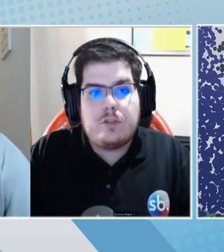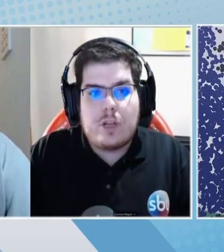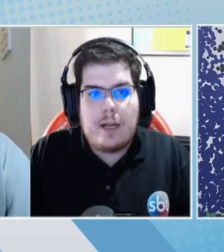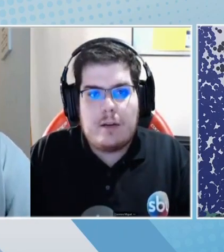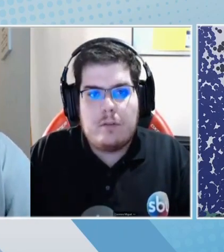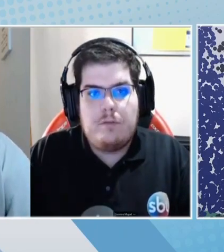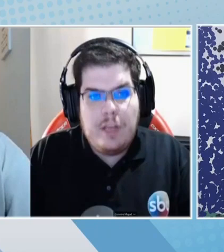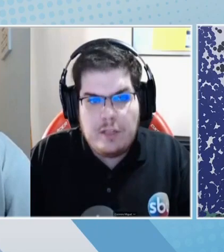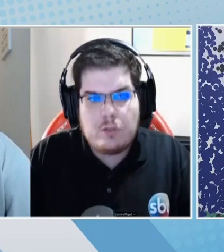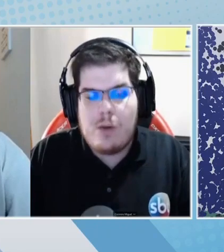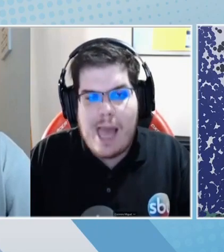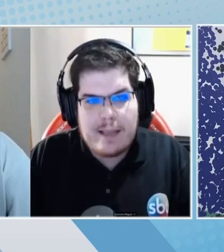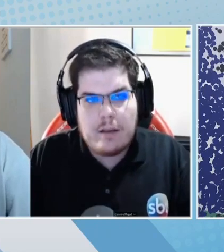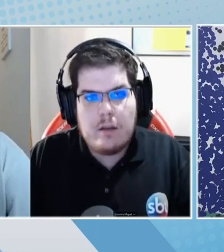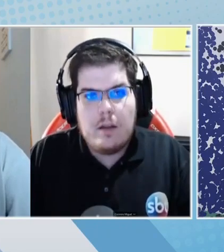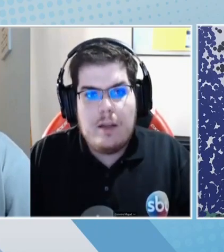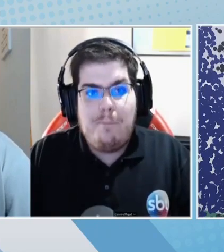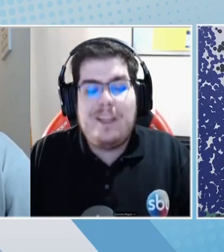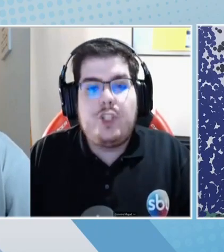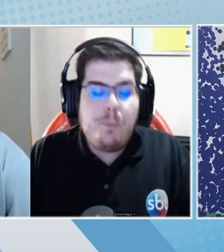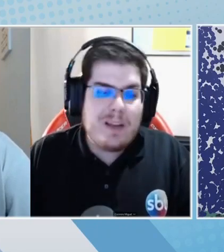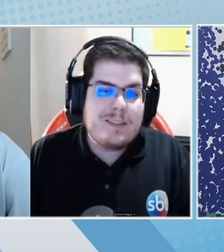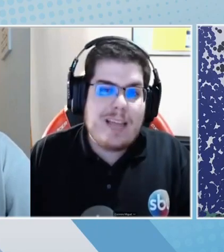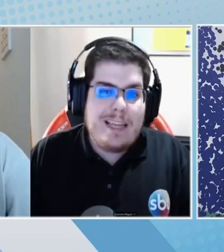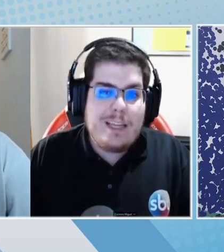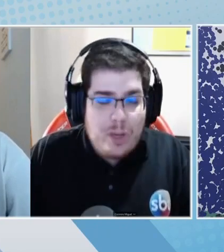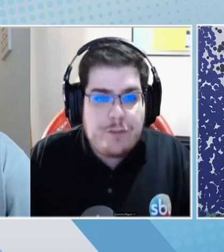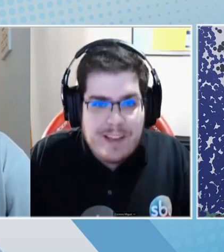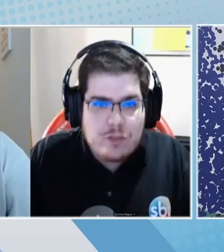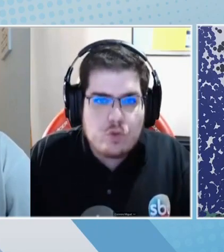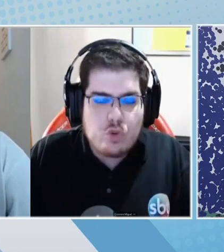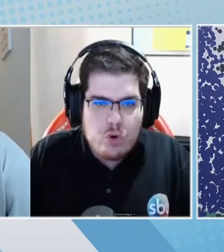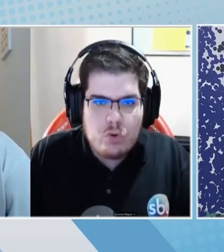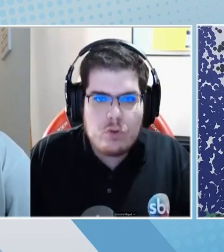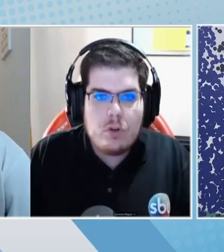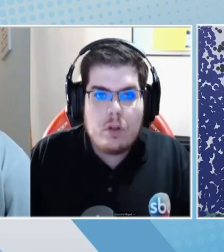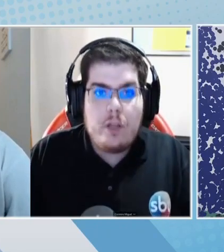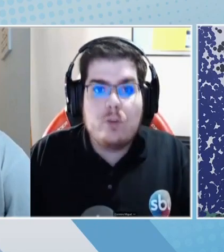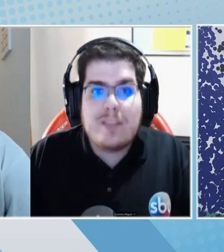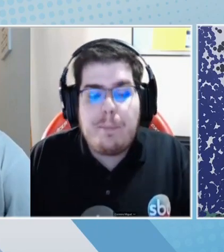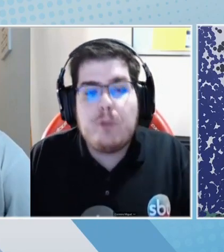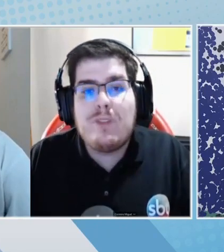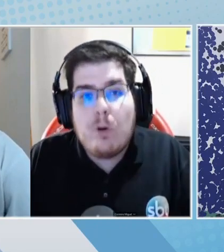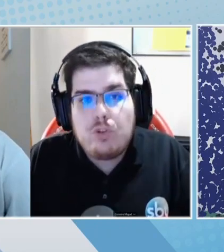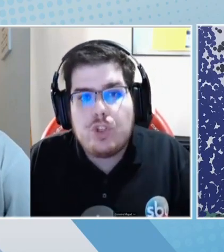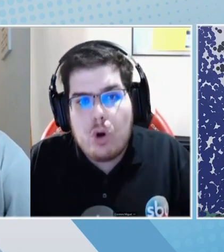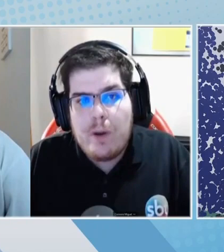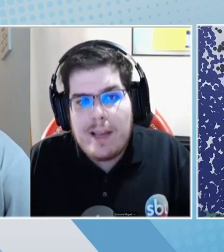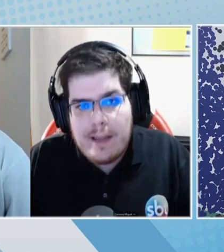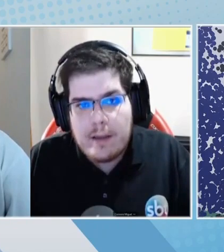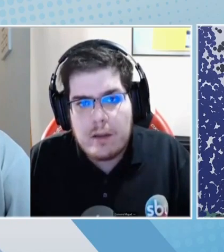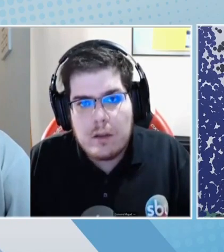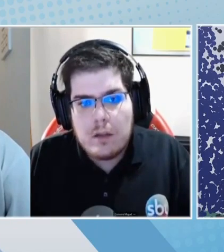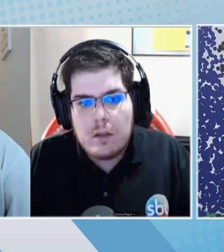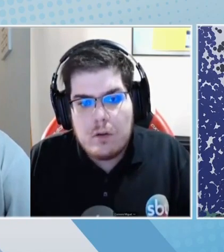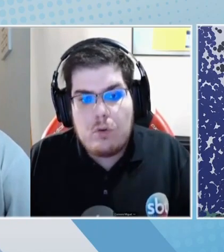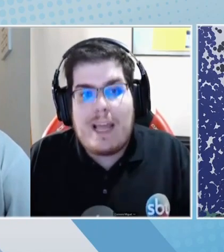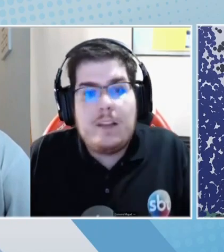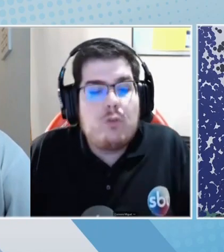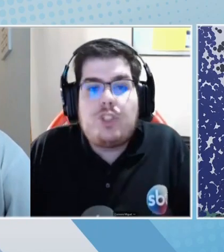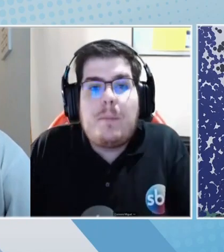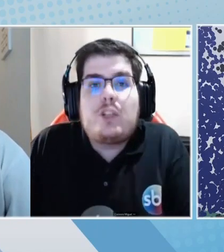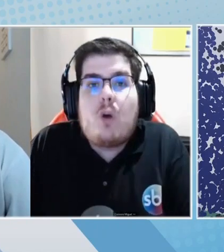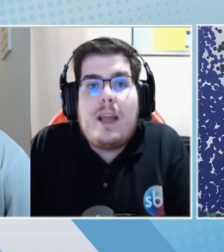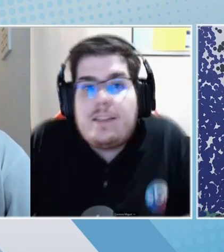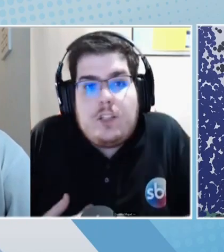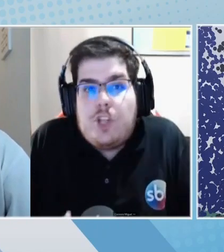Vinícius, cara. Vinícius, moleque, pediu pra sair duas vezes do jogo. e o Sapinto não tirou ele. Porque sentiu